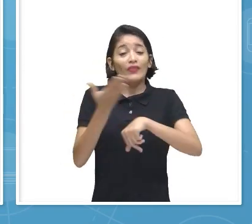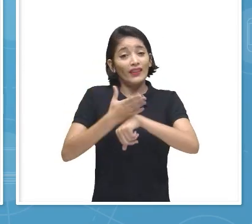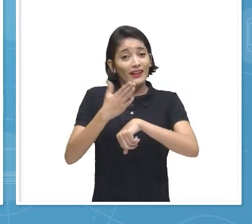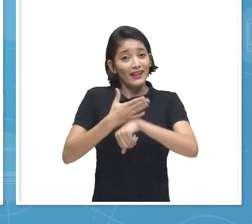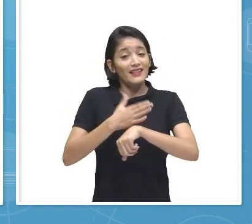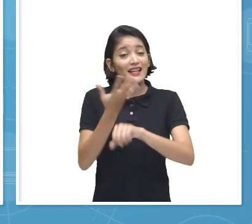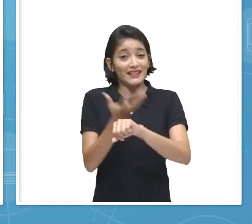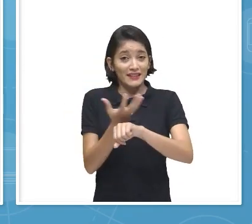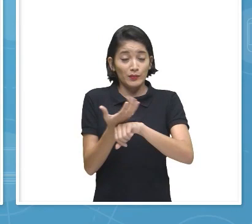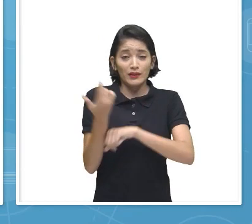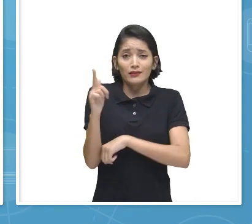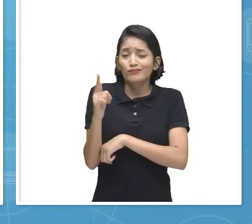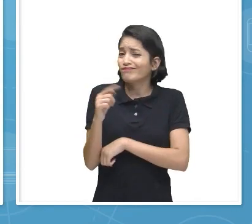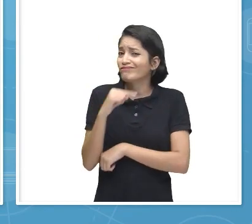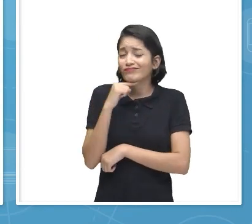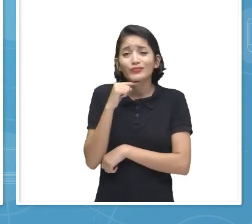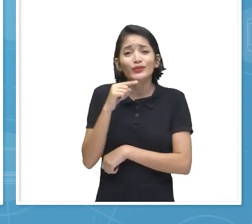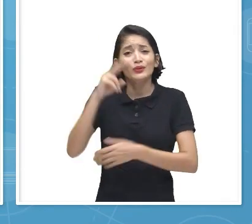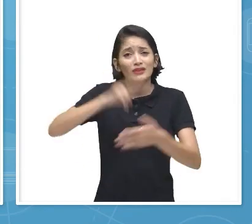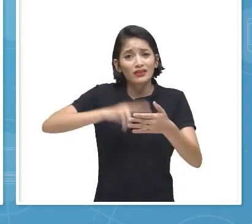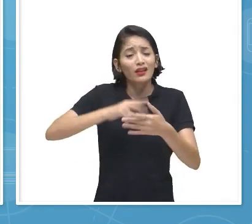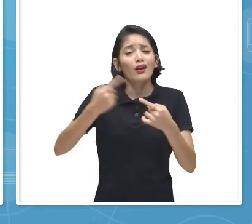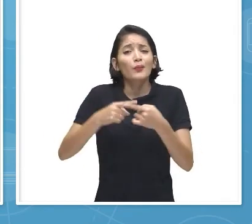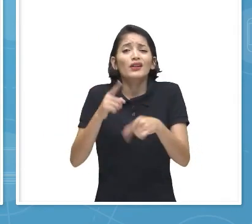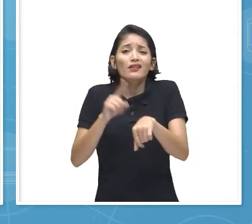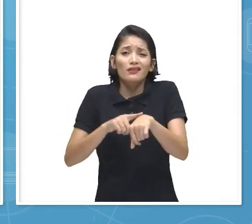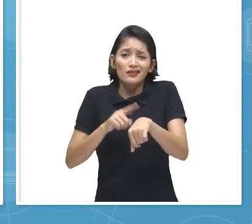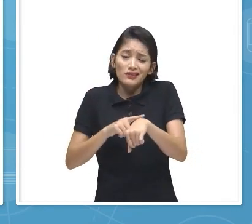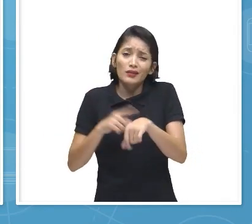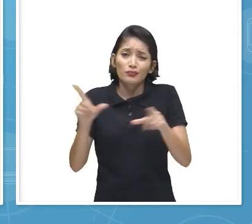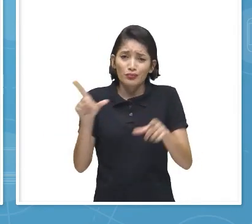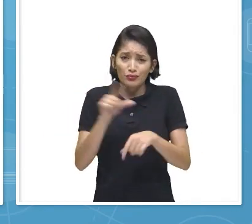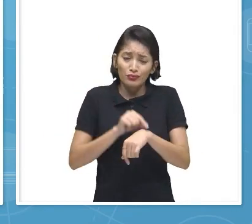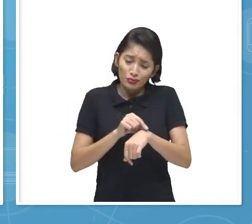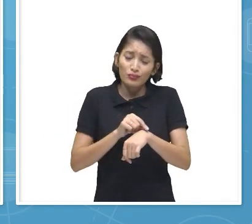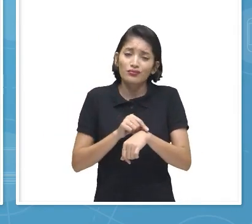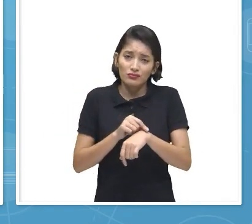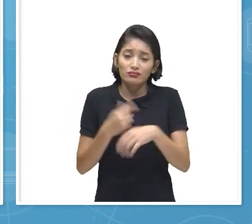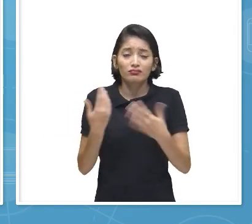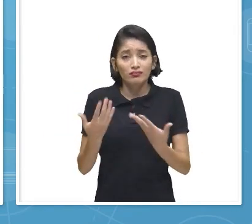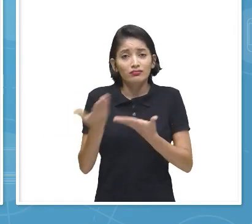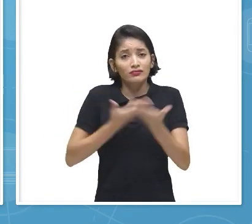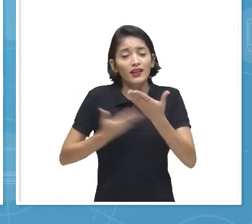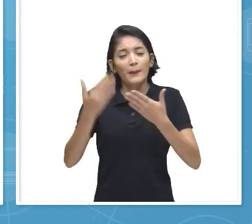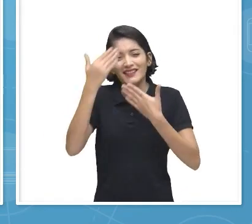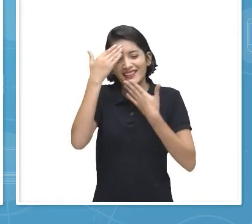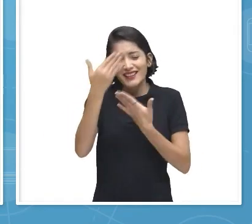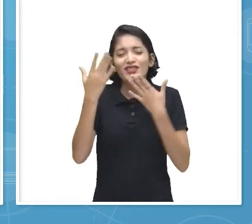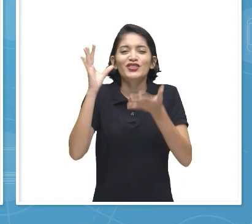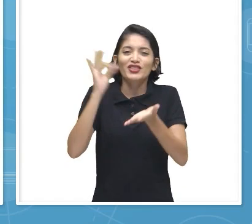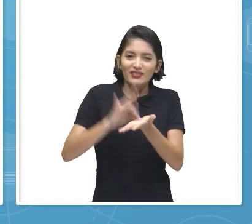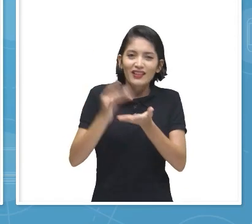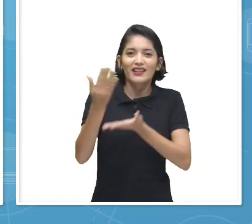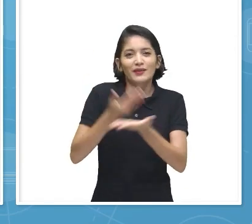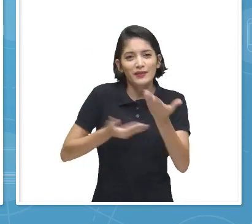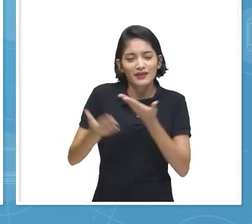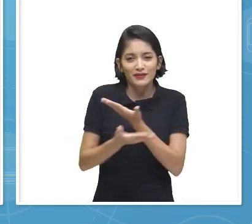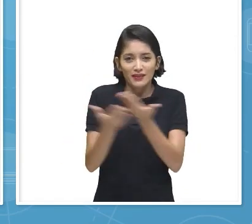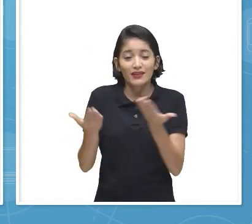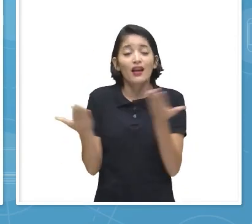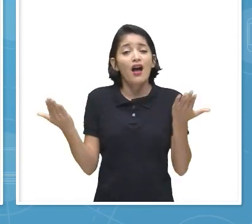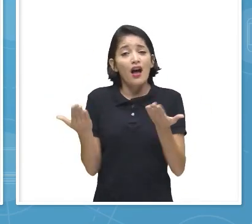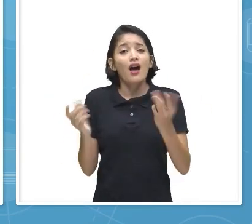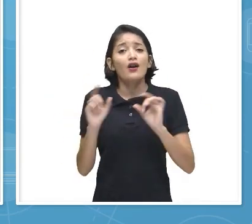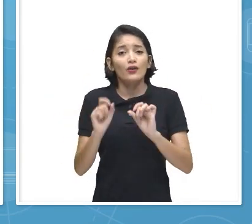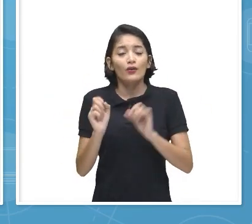Geografia. Não deu para chamar todo mundo, é um tempo bem curtinho que a gente tem para fazer essa nossa interatividade, mas agradeço de coração a participação de vocês. E